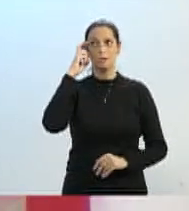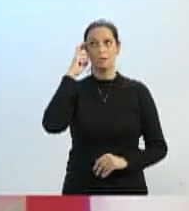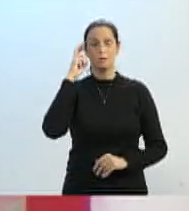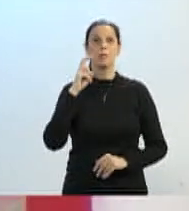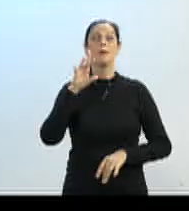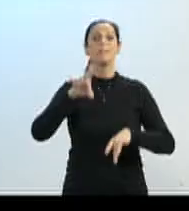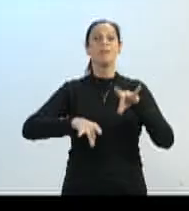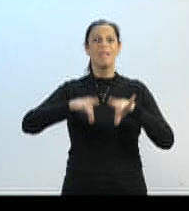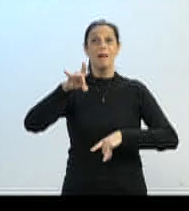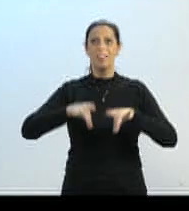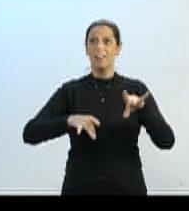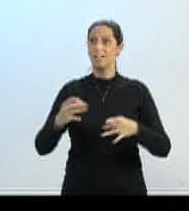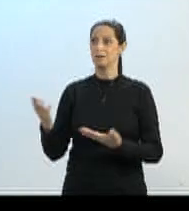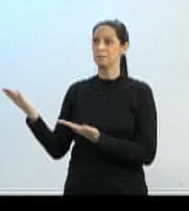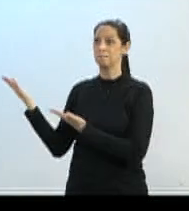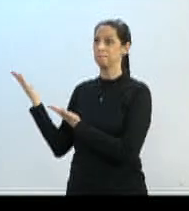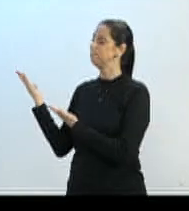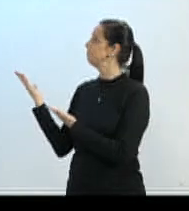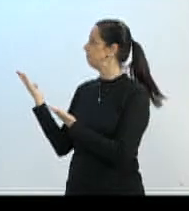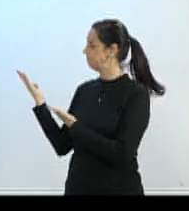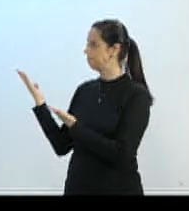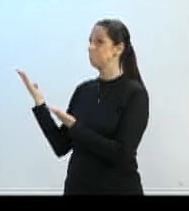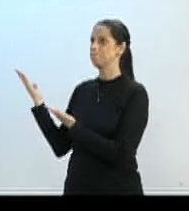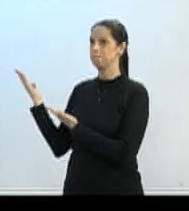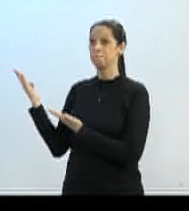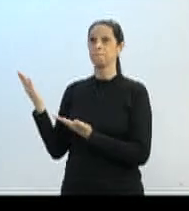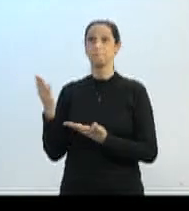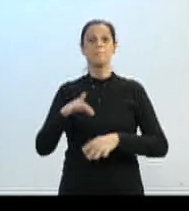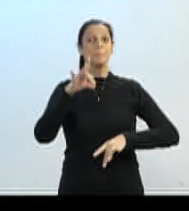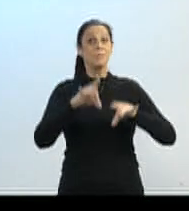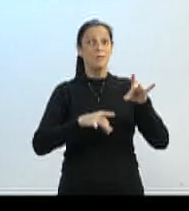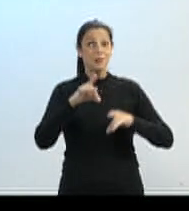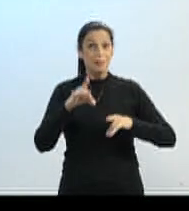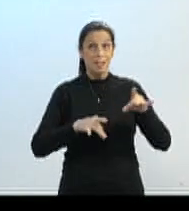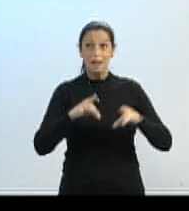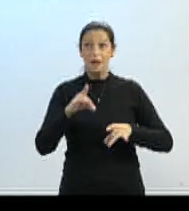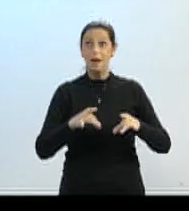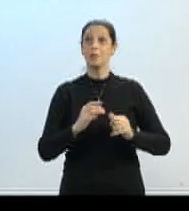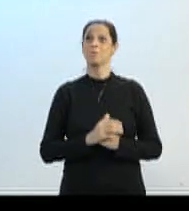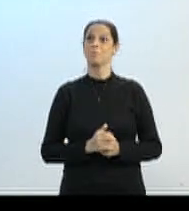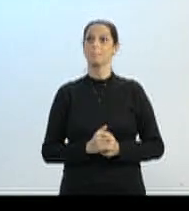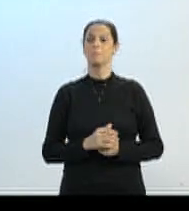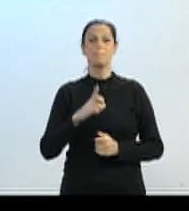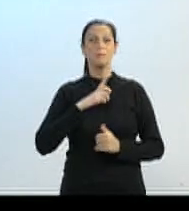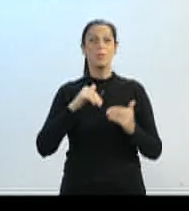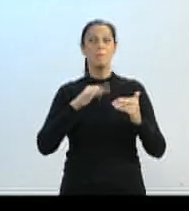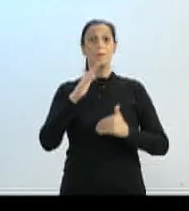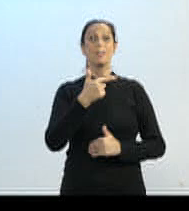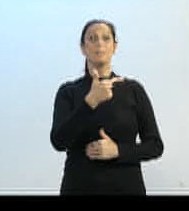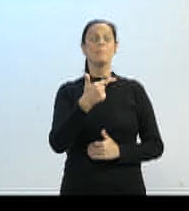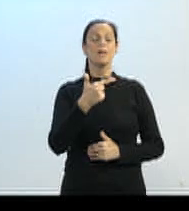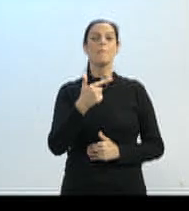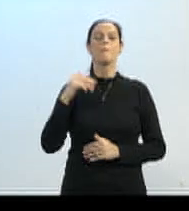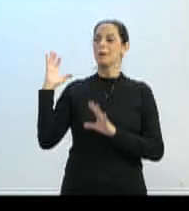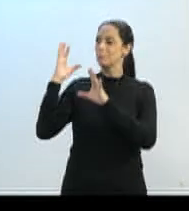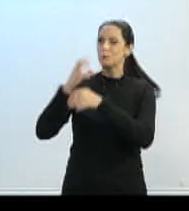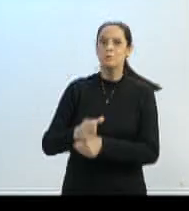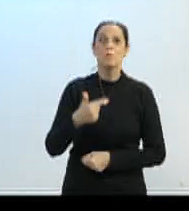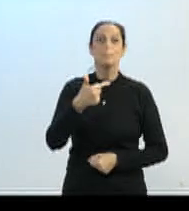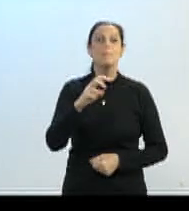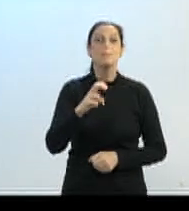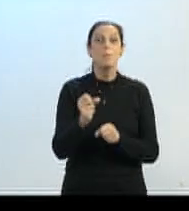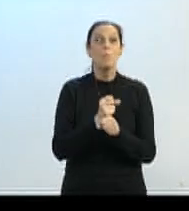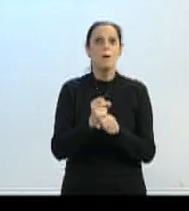Teatro. Grupo de Teatro Cristo em Foco. Existe mais de 25 anos. E esse